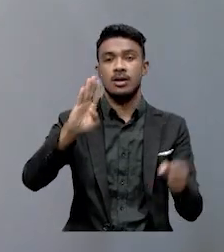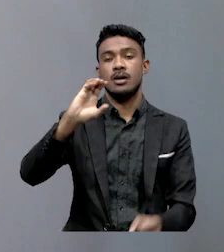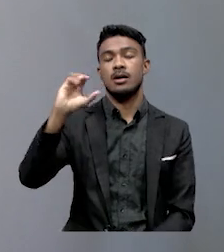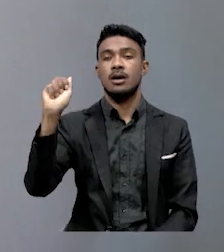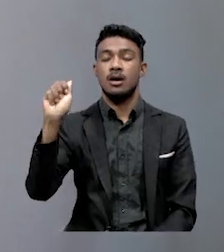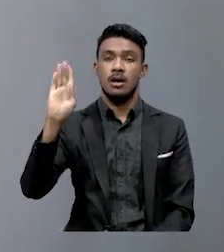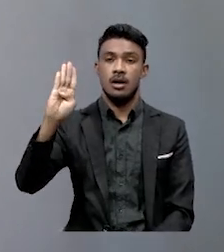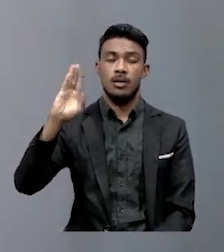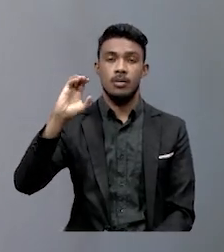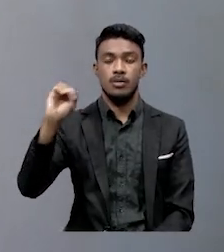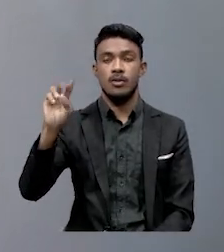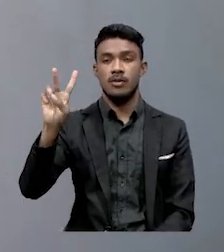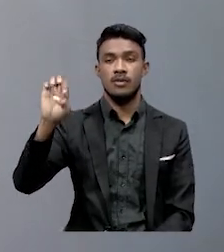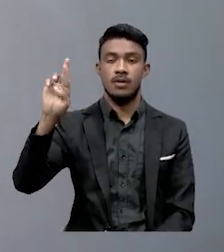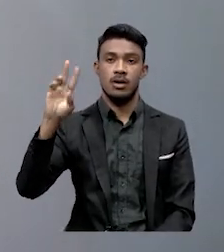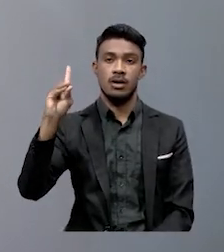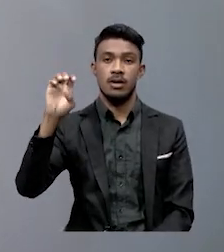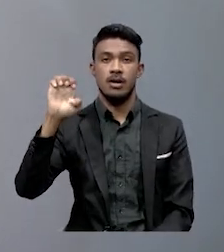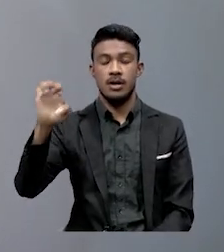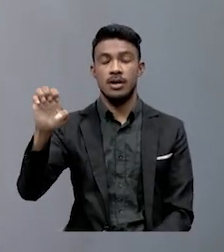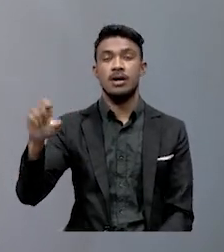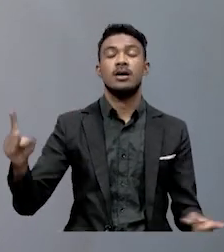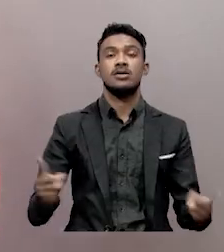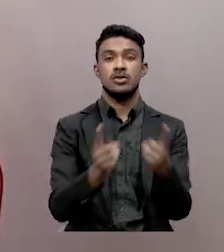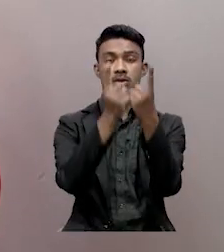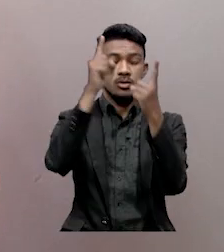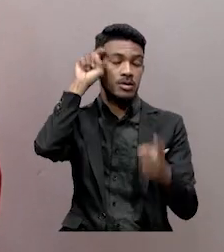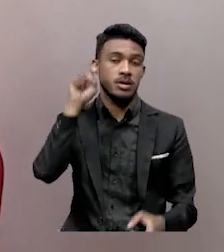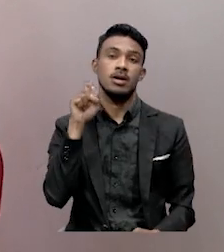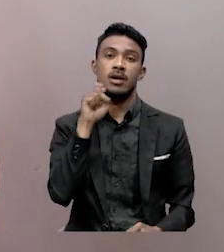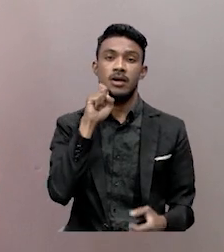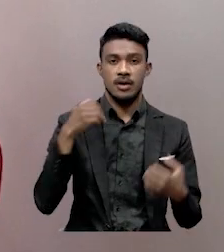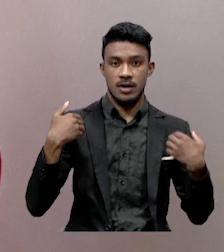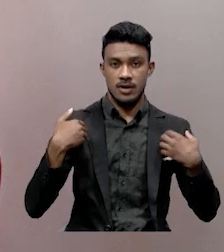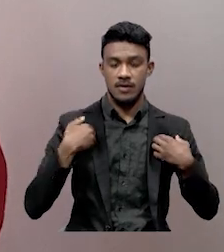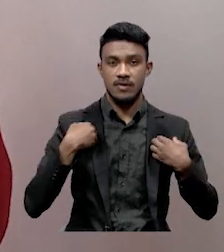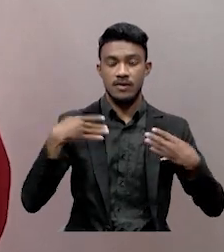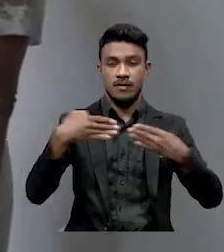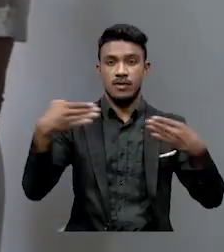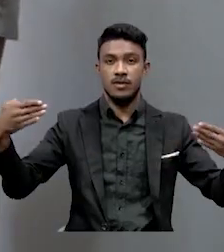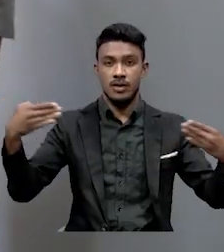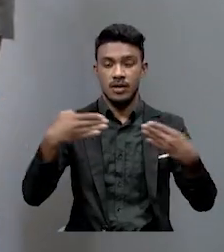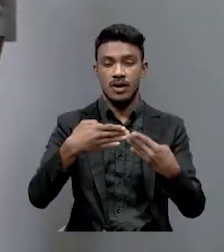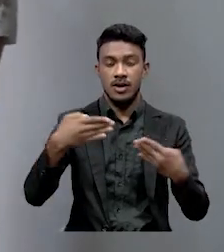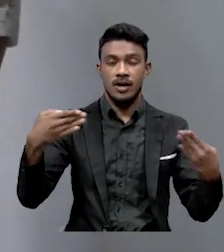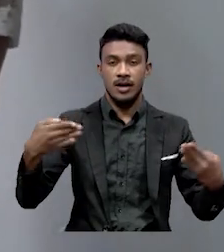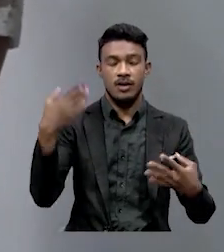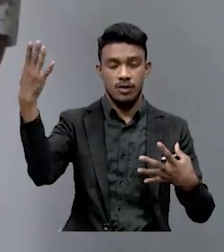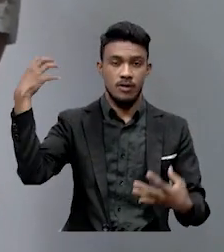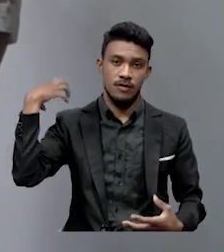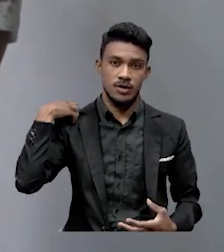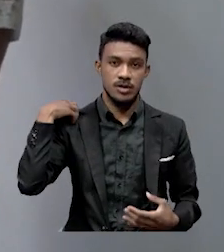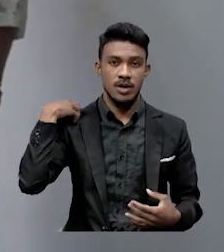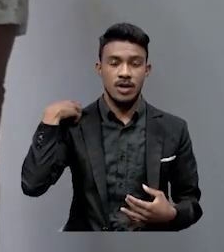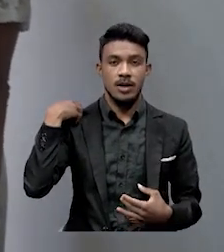Ronia Comitiva, Soromalo, o líder nacional, Kairala Xanana Guzmão, e a Gabinete Fronteira Marítima, Palácio Governo. A fim